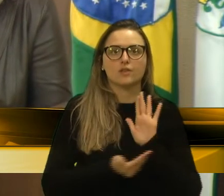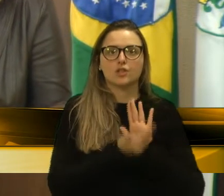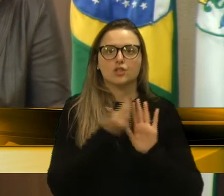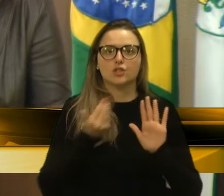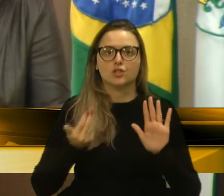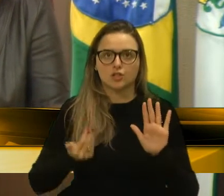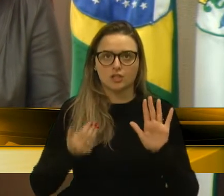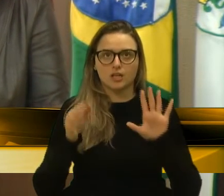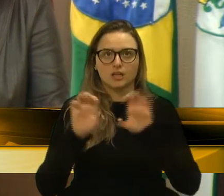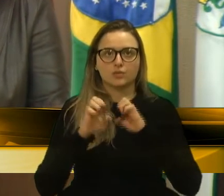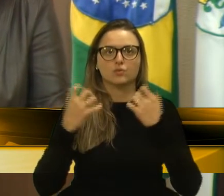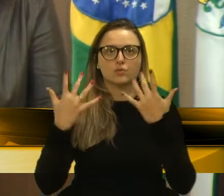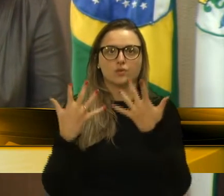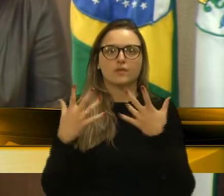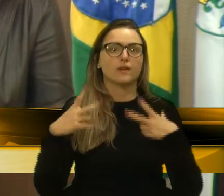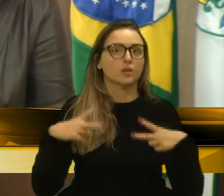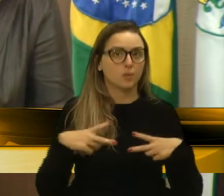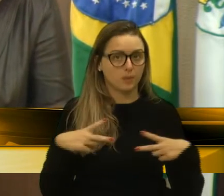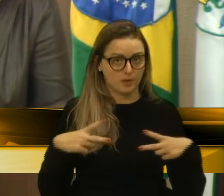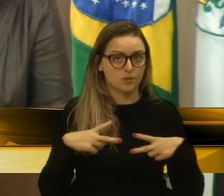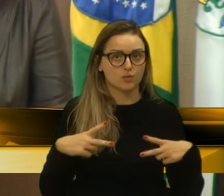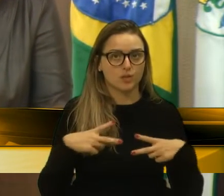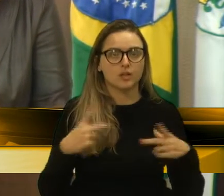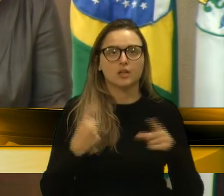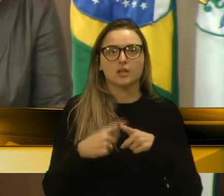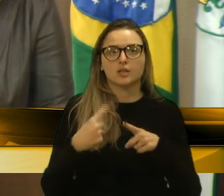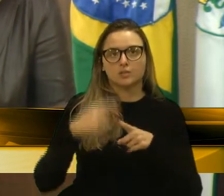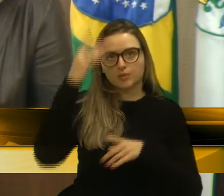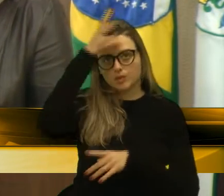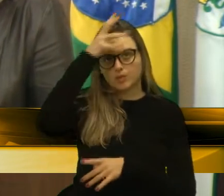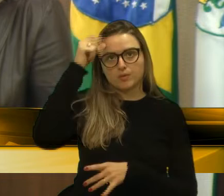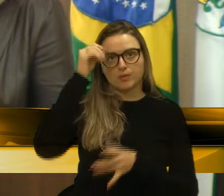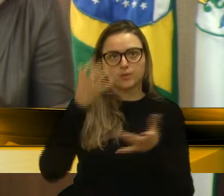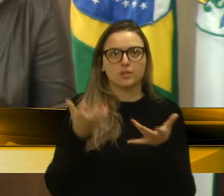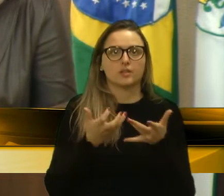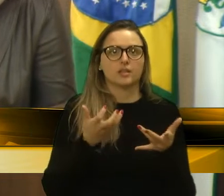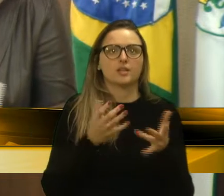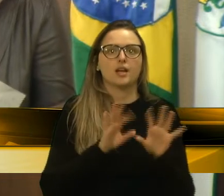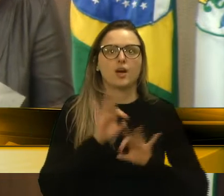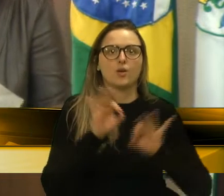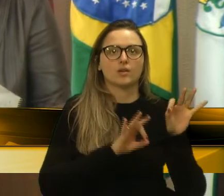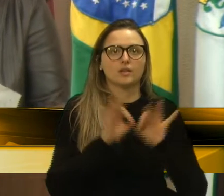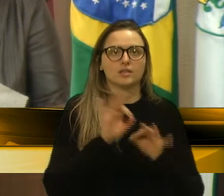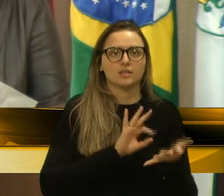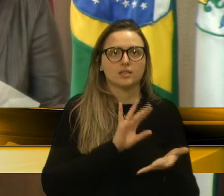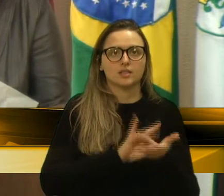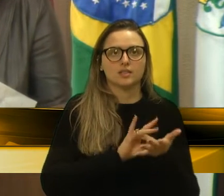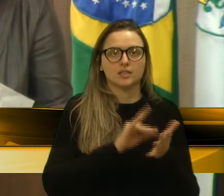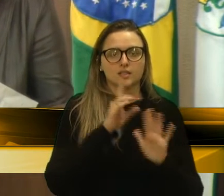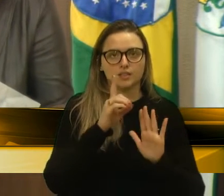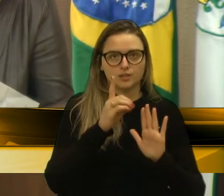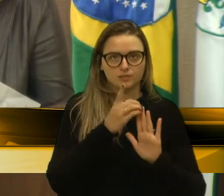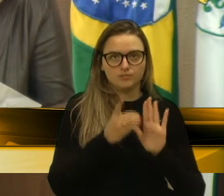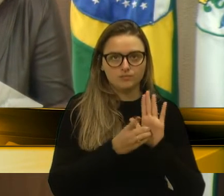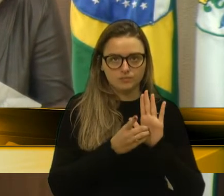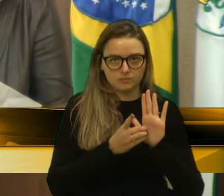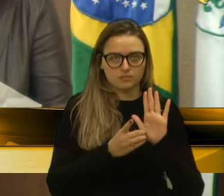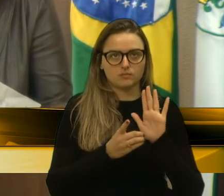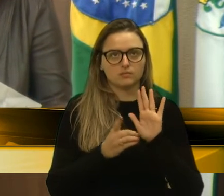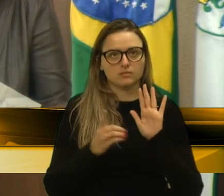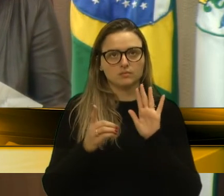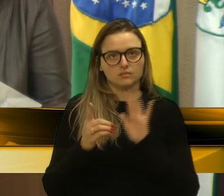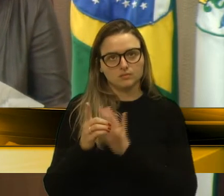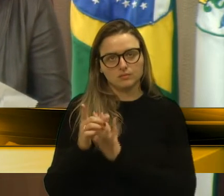os eventos particulares, porque a Prefeitura queria regulamentar até os eventos particulares, dentro do primeiro decreto, né? Então, nesse aqui, ele